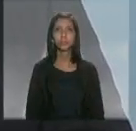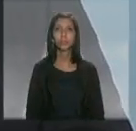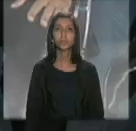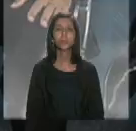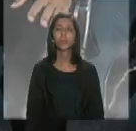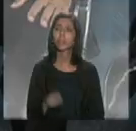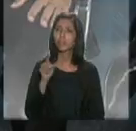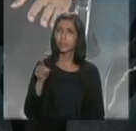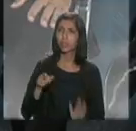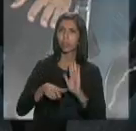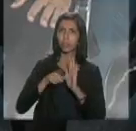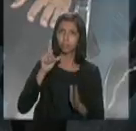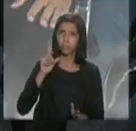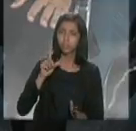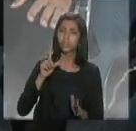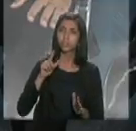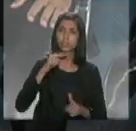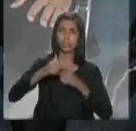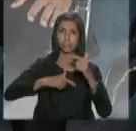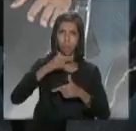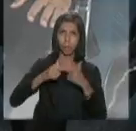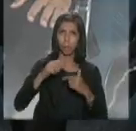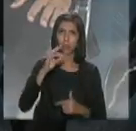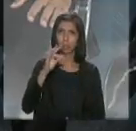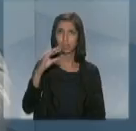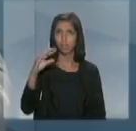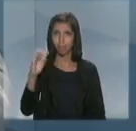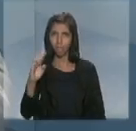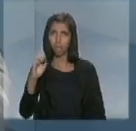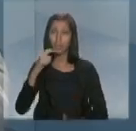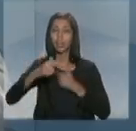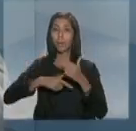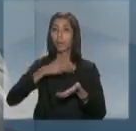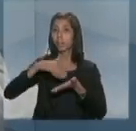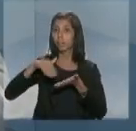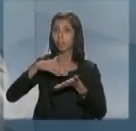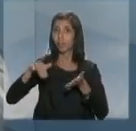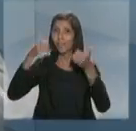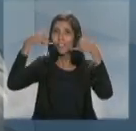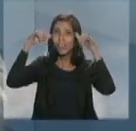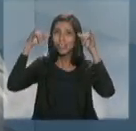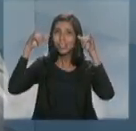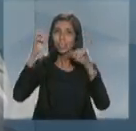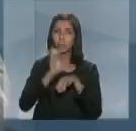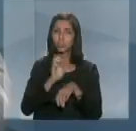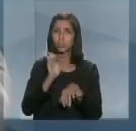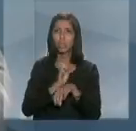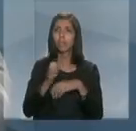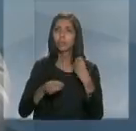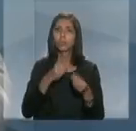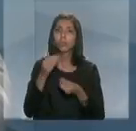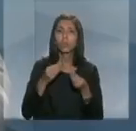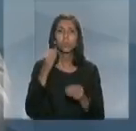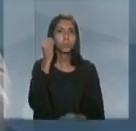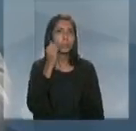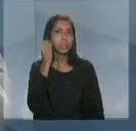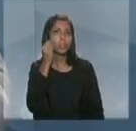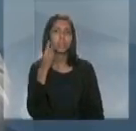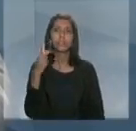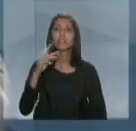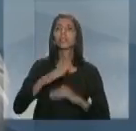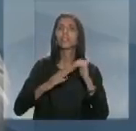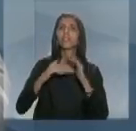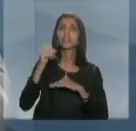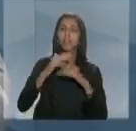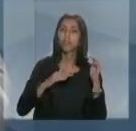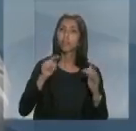tradicional. Ricardo, você, antes de trabalhar no Tribunal de Contas, trabalhava na Secretaria de Fazenda do Estado. Como é que foi essa experiência